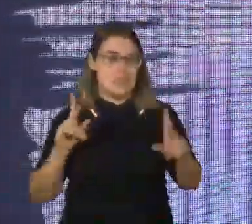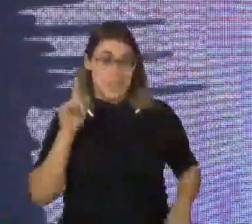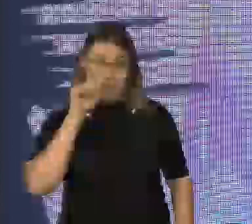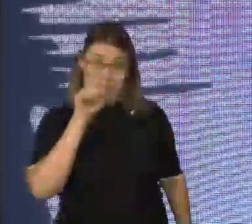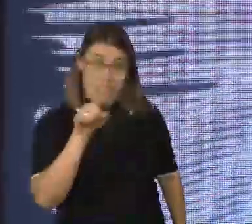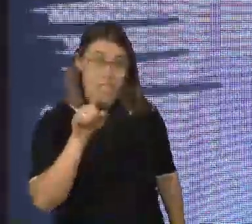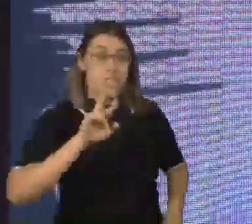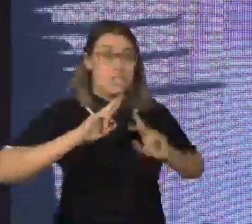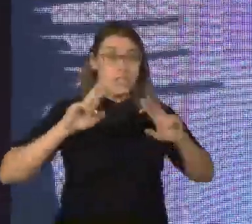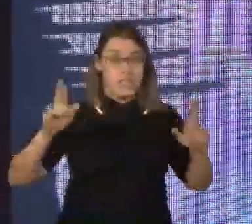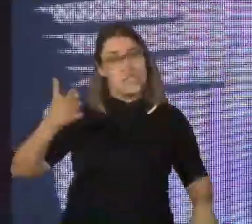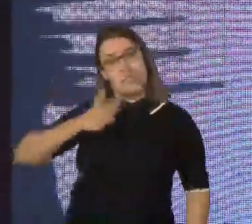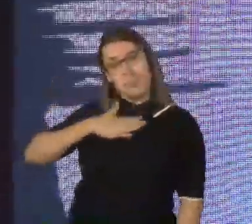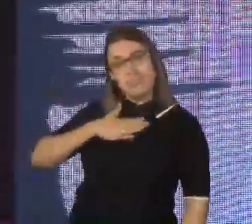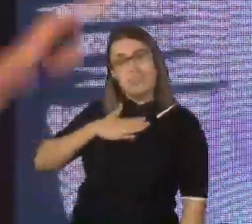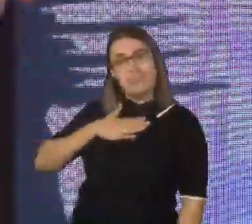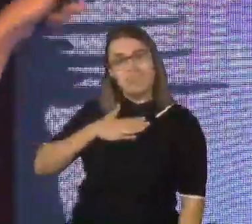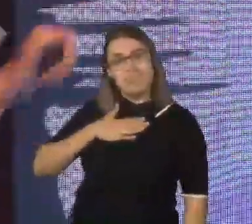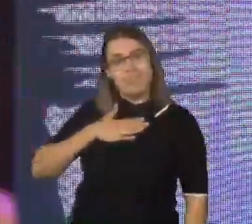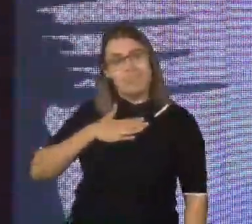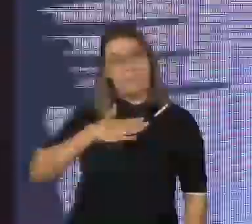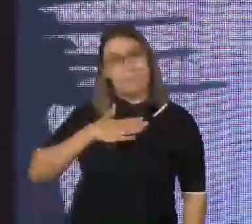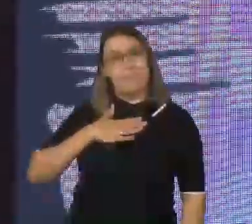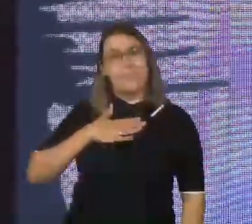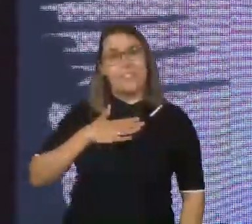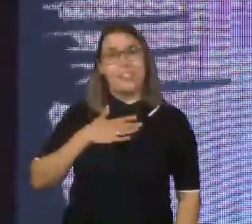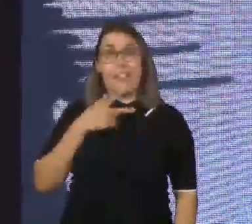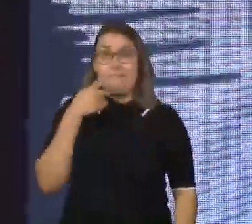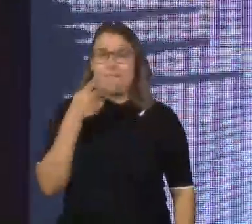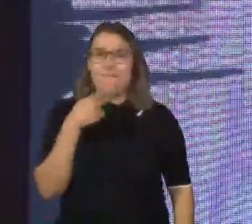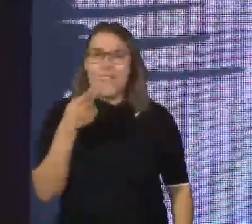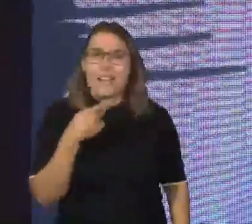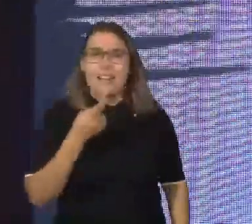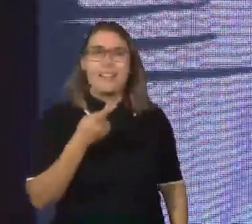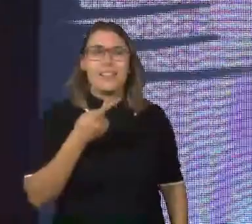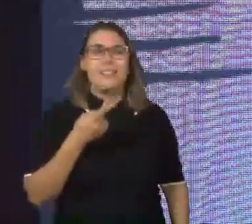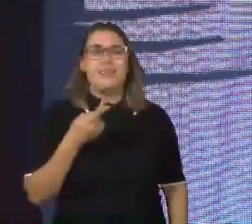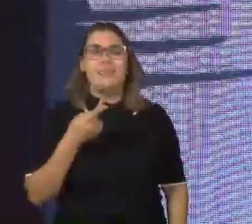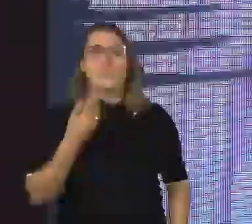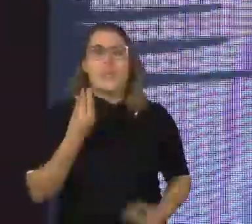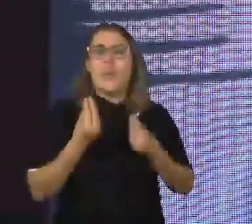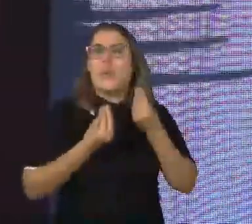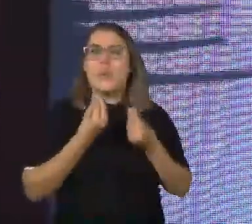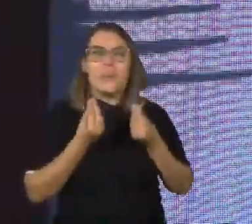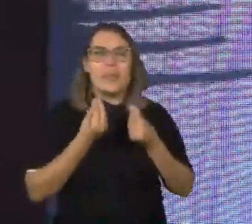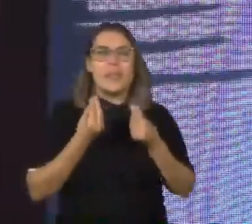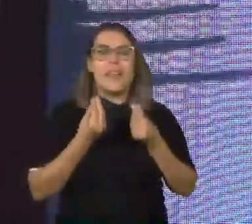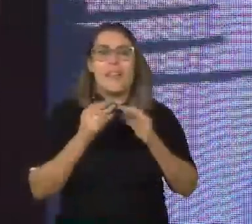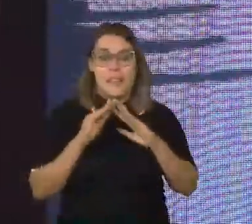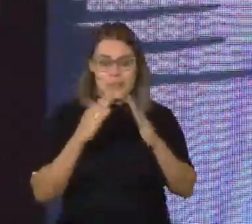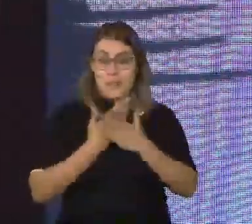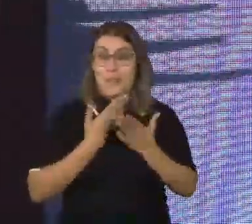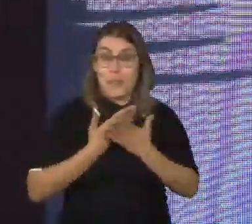você, diferente de mim. Então, a fala, falar sobre. A escola não tem